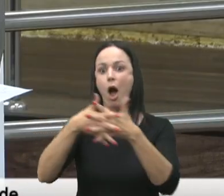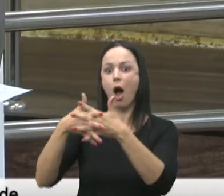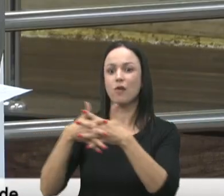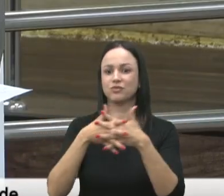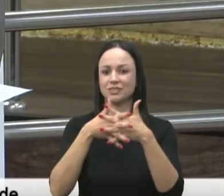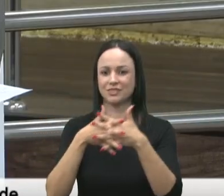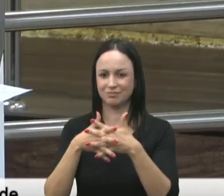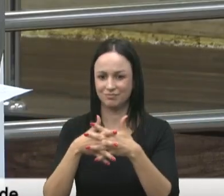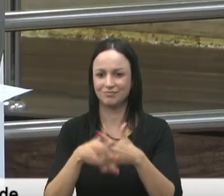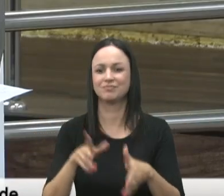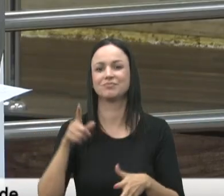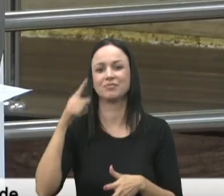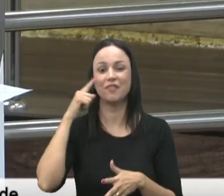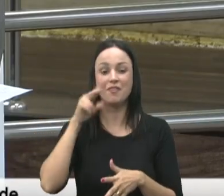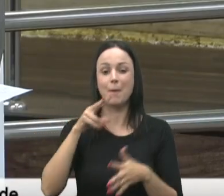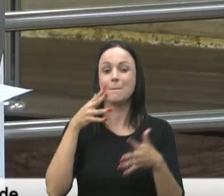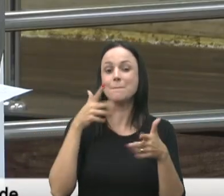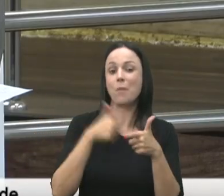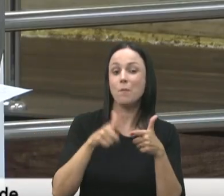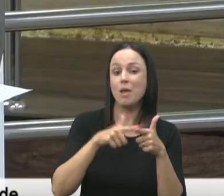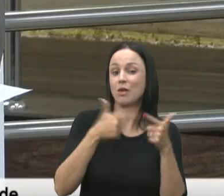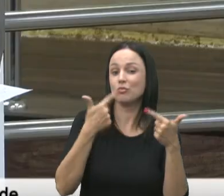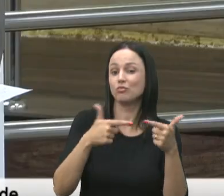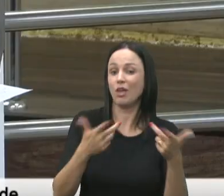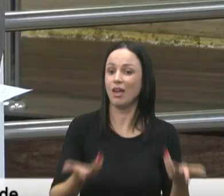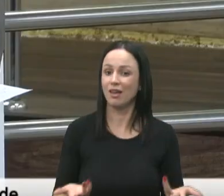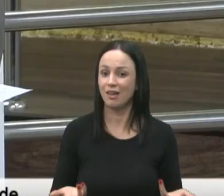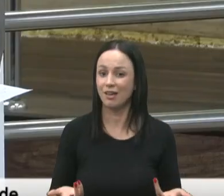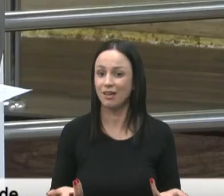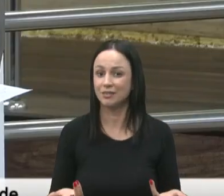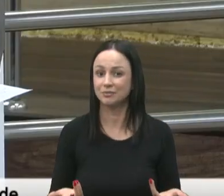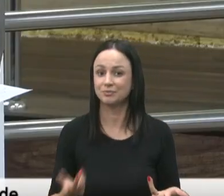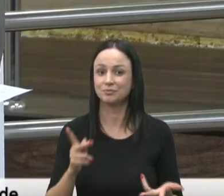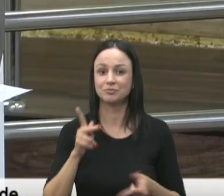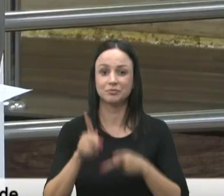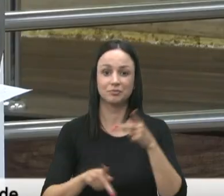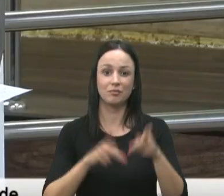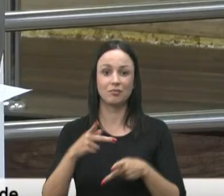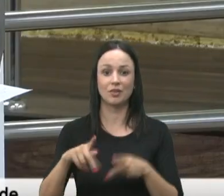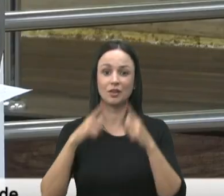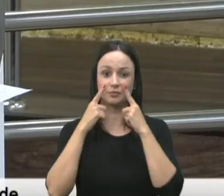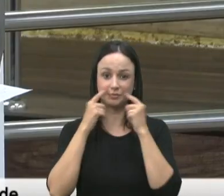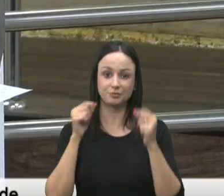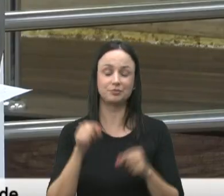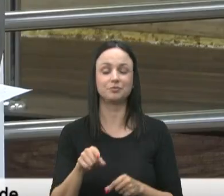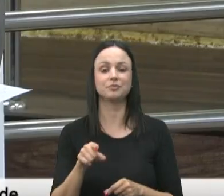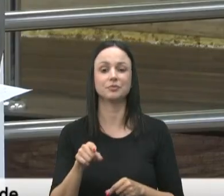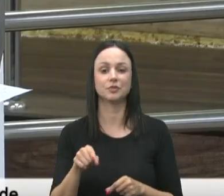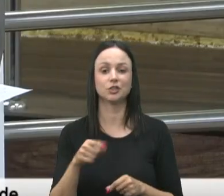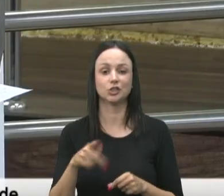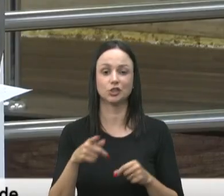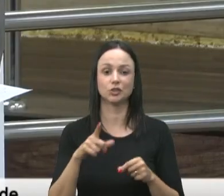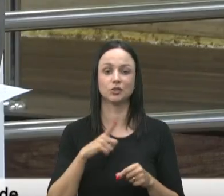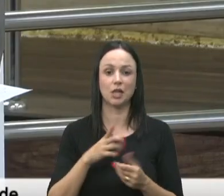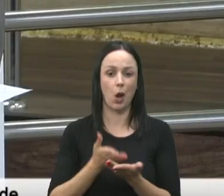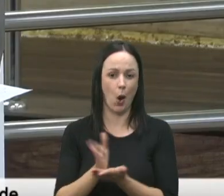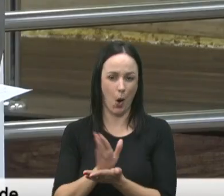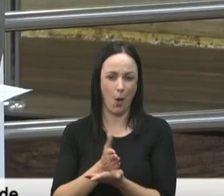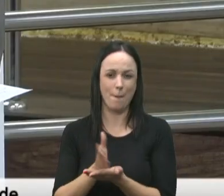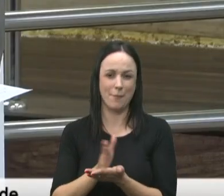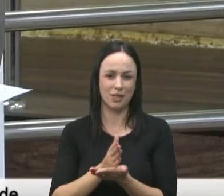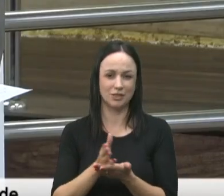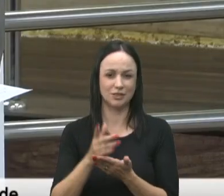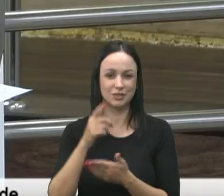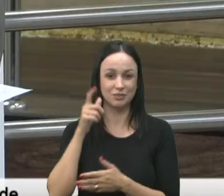que elas vejam um problema onde não existe. O problema da população de Jaú, para quem está incomodado